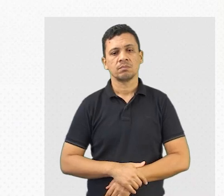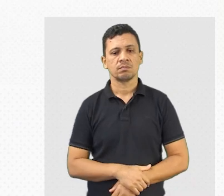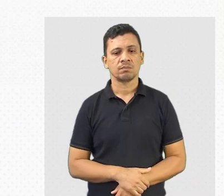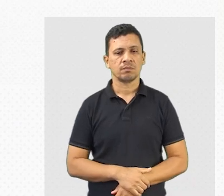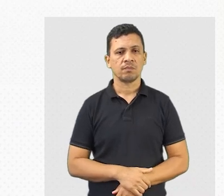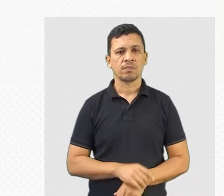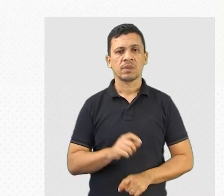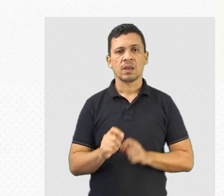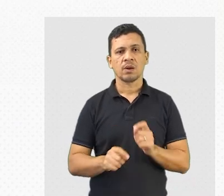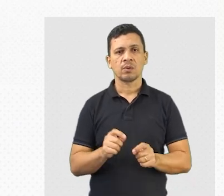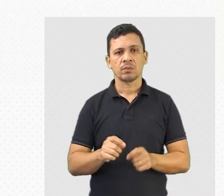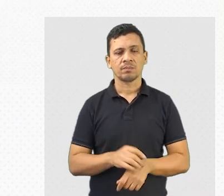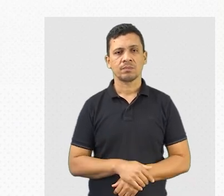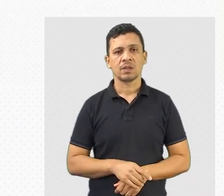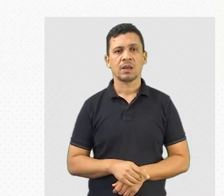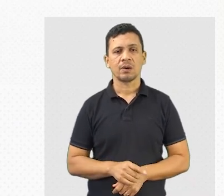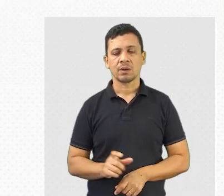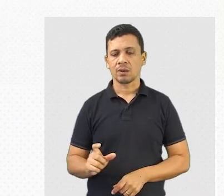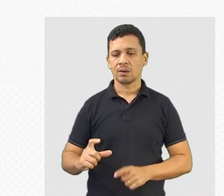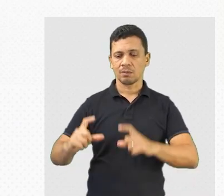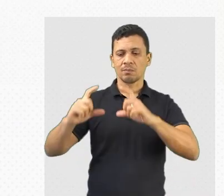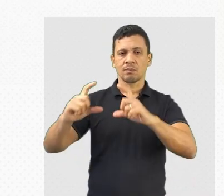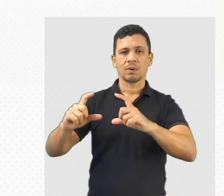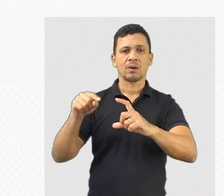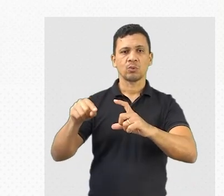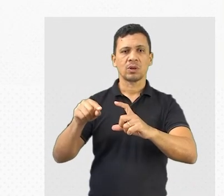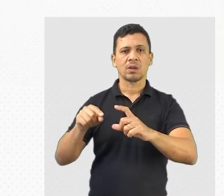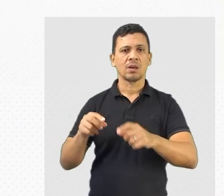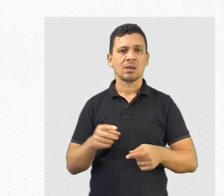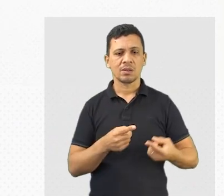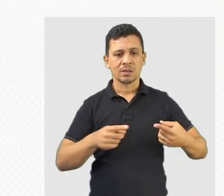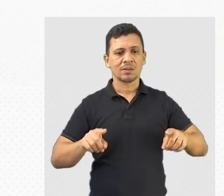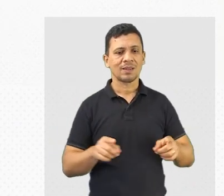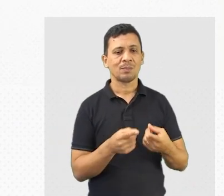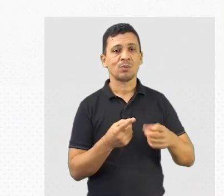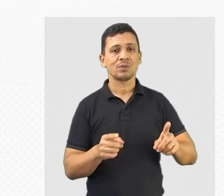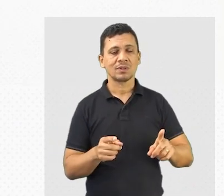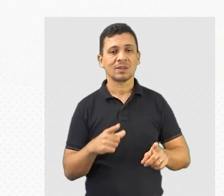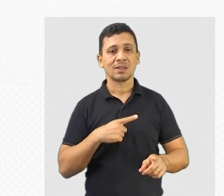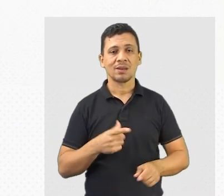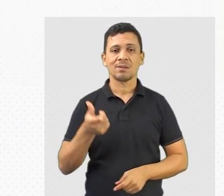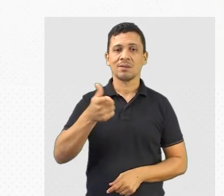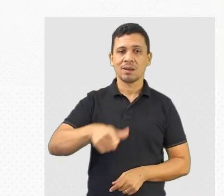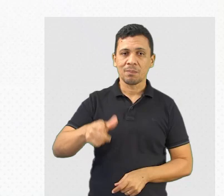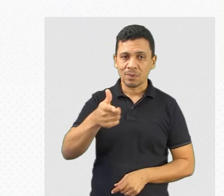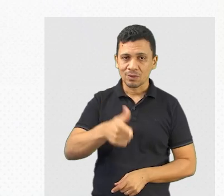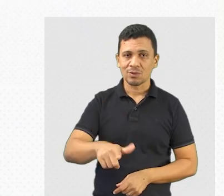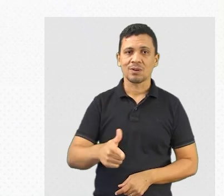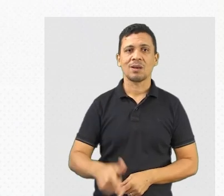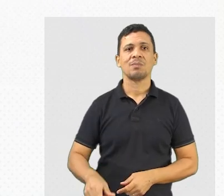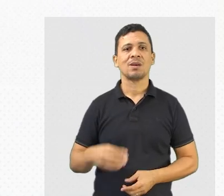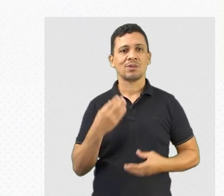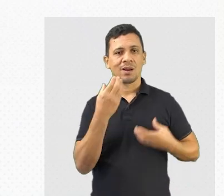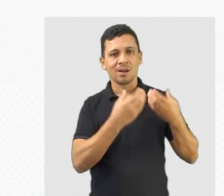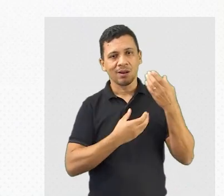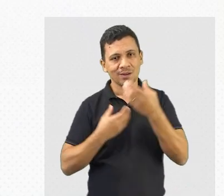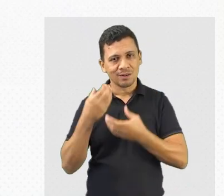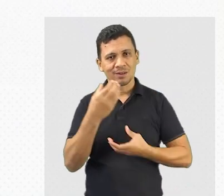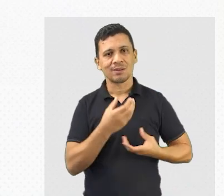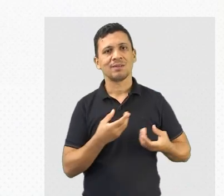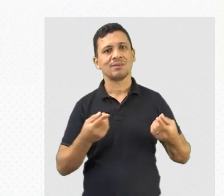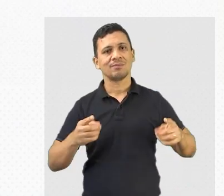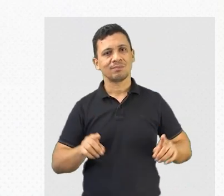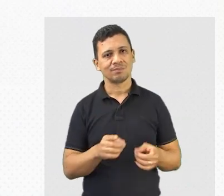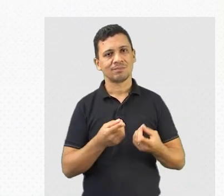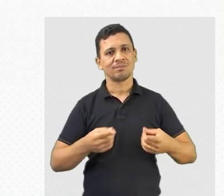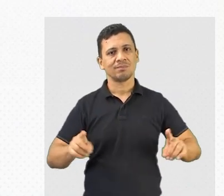é o que a gente chama de refrão. É normalmente aquela parte da canção que se repete várias vezes dentro